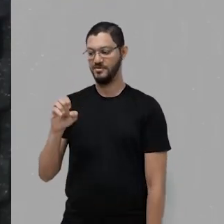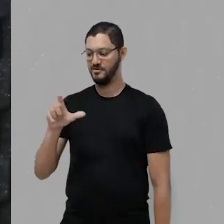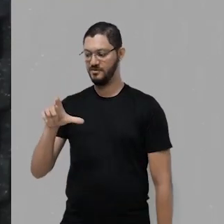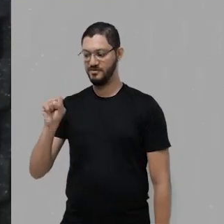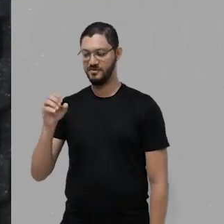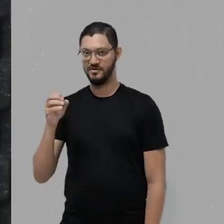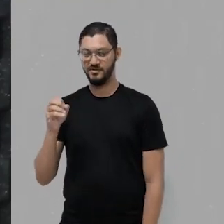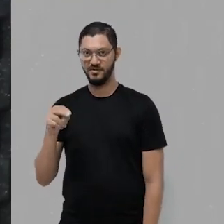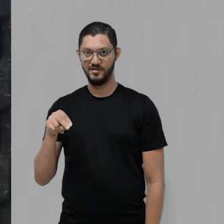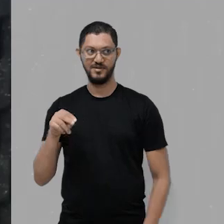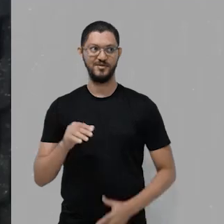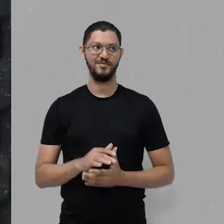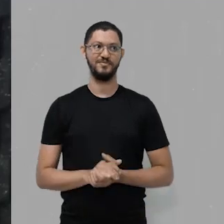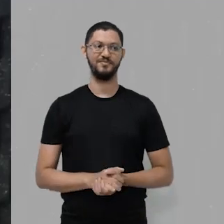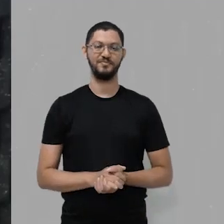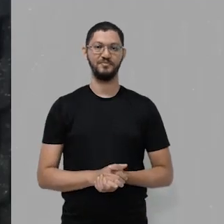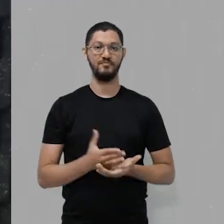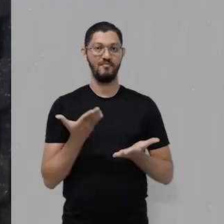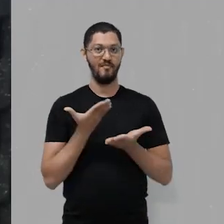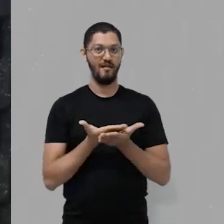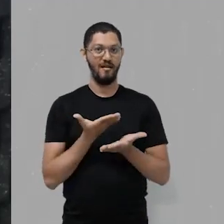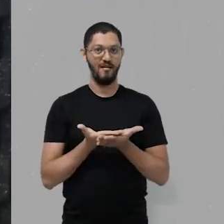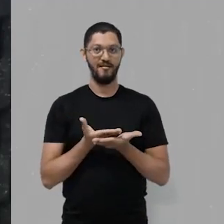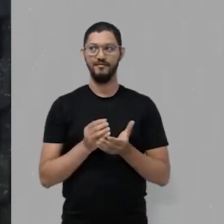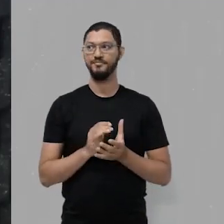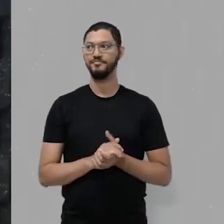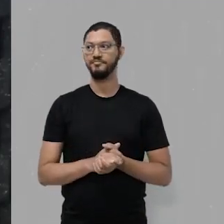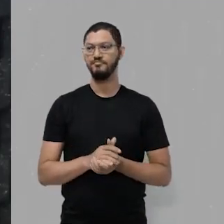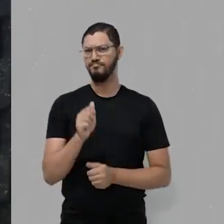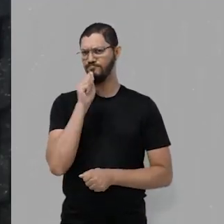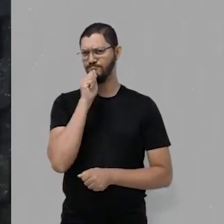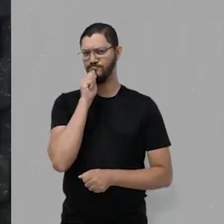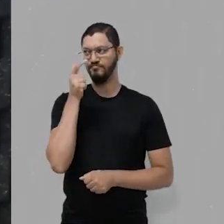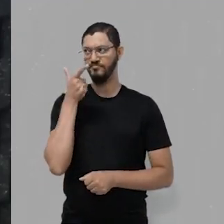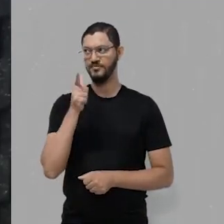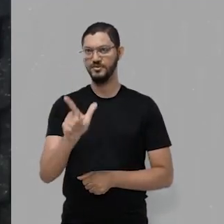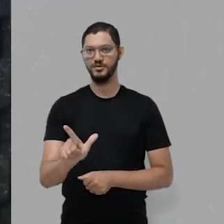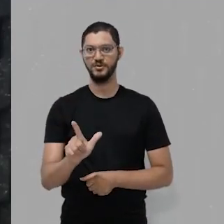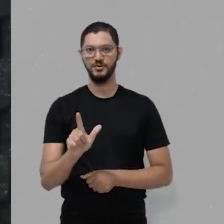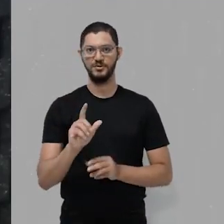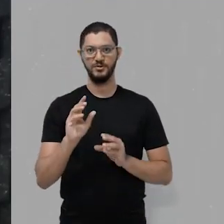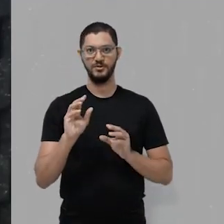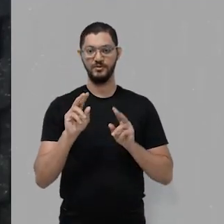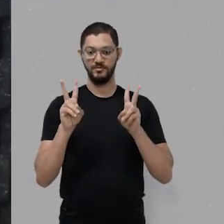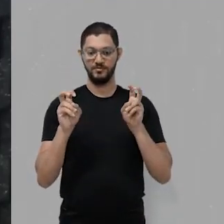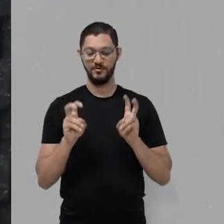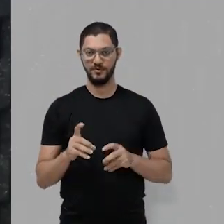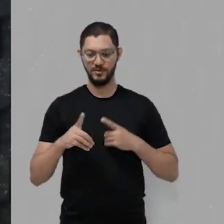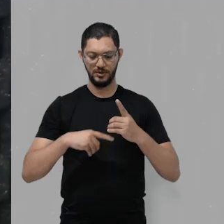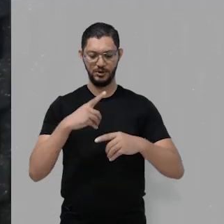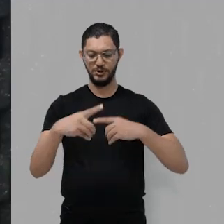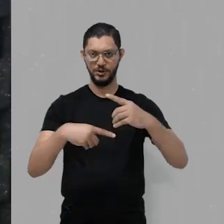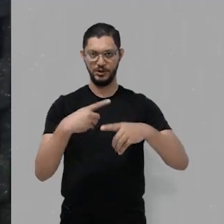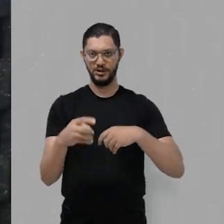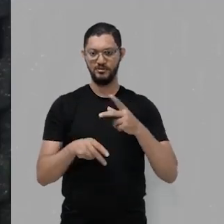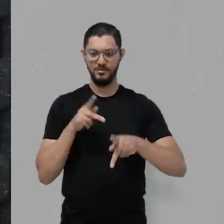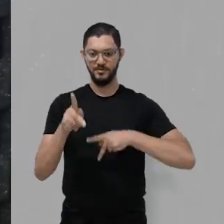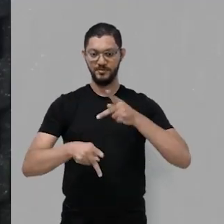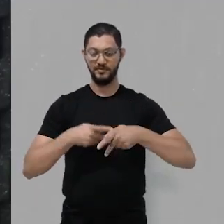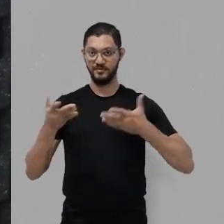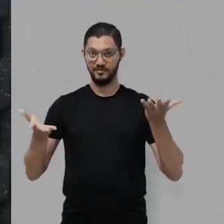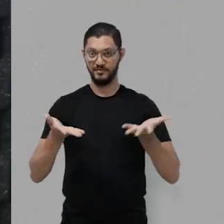Nós vamos aqui estudar um pouco, ainda continuando o assunto sobre dinâmica de populações. Nós